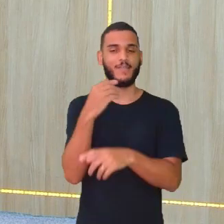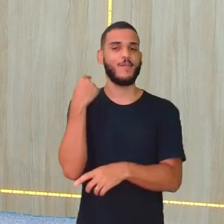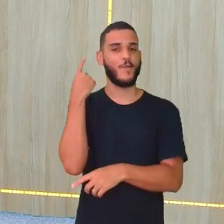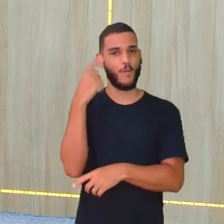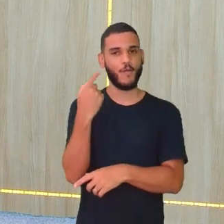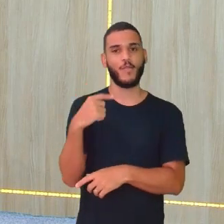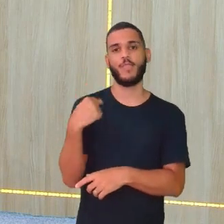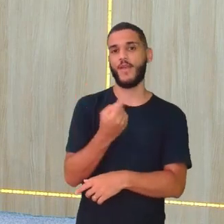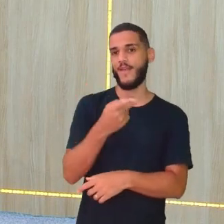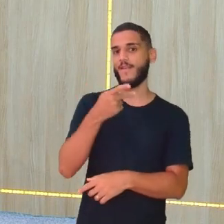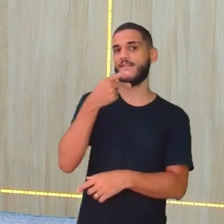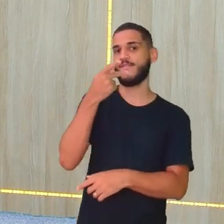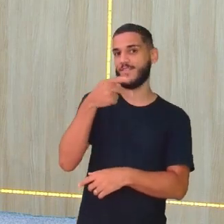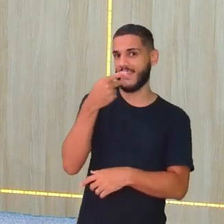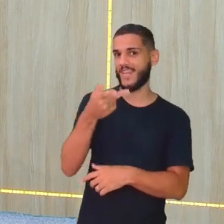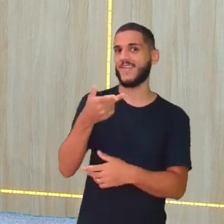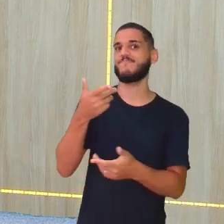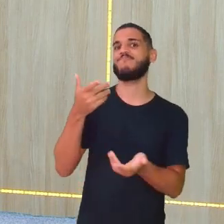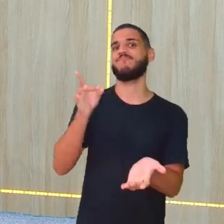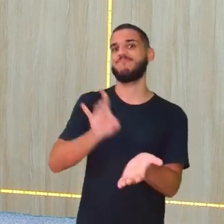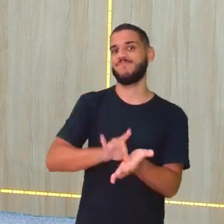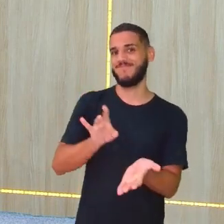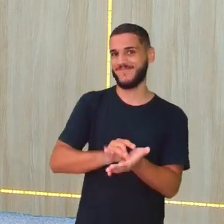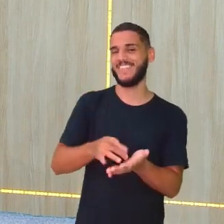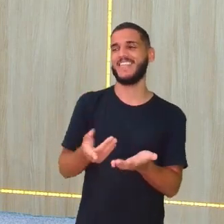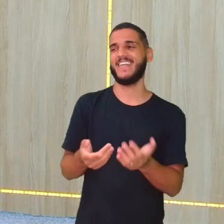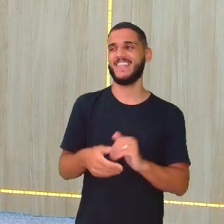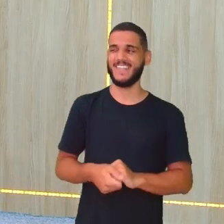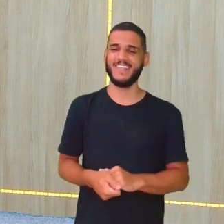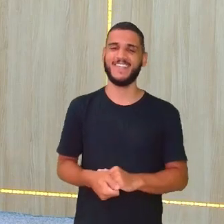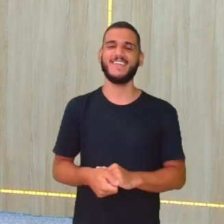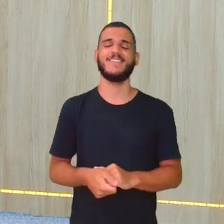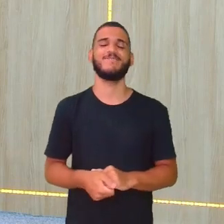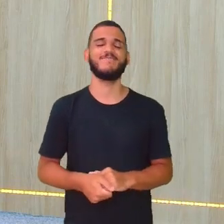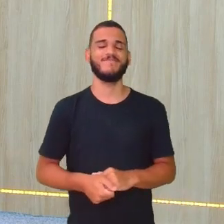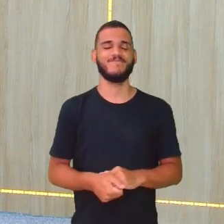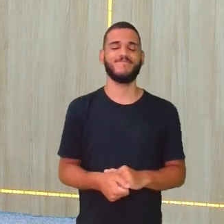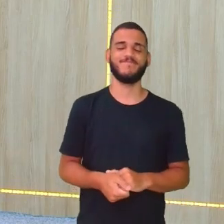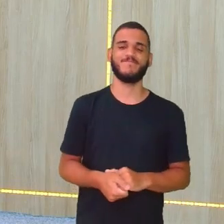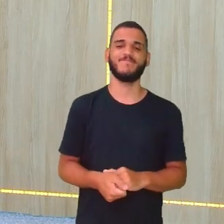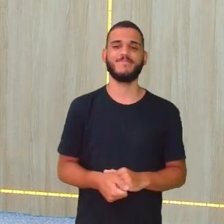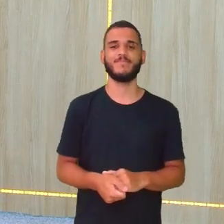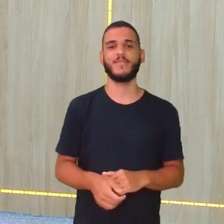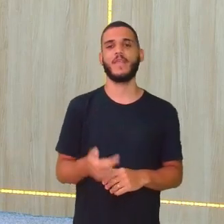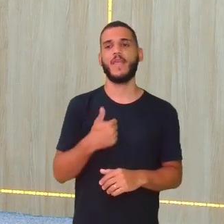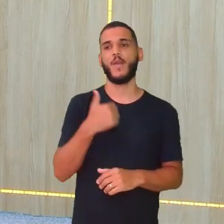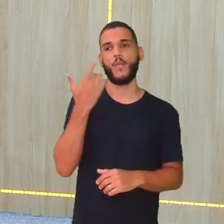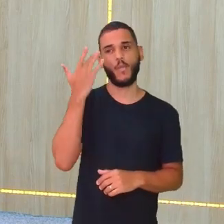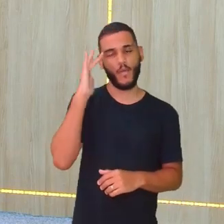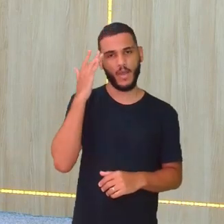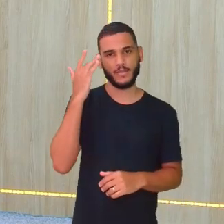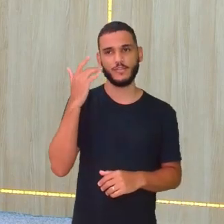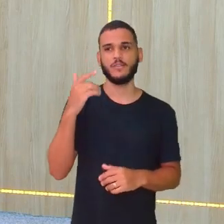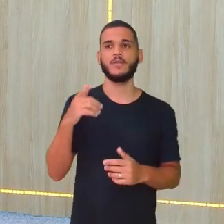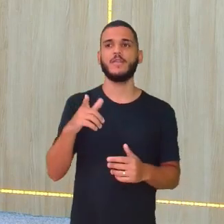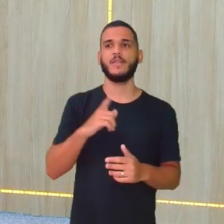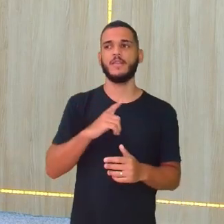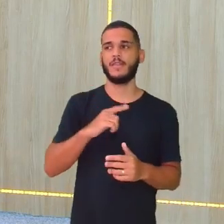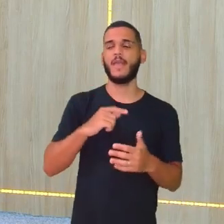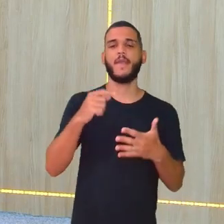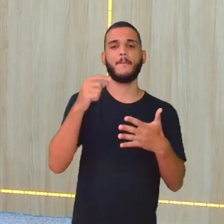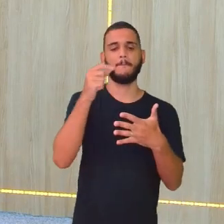gente já falou que só, né? Bastante. Porque eu falo muito, você também gosta de falar, dá certinho. Aí, eu acho que, assim, a gente passou, né, pelos